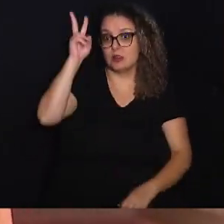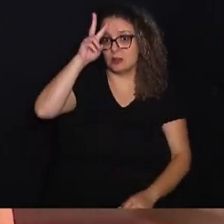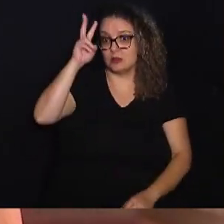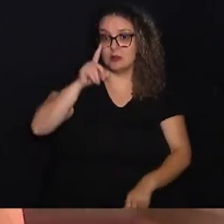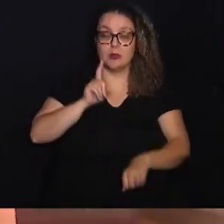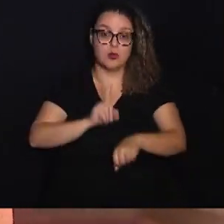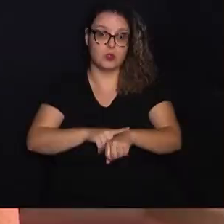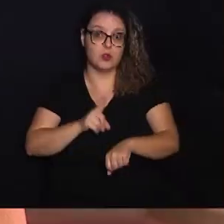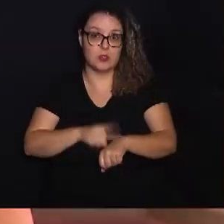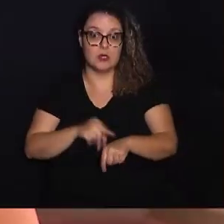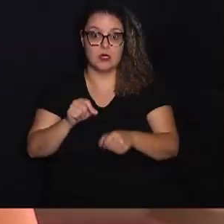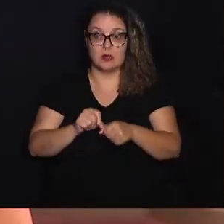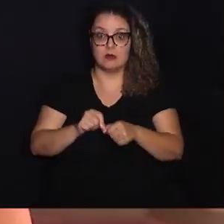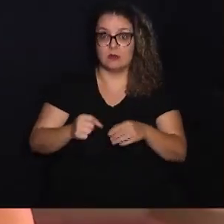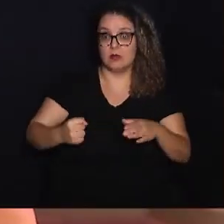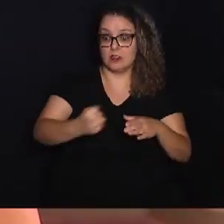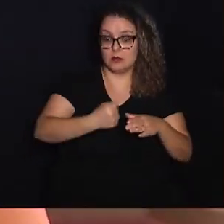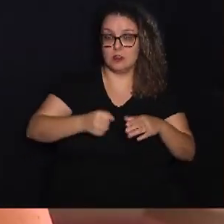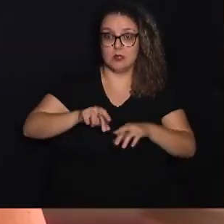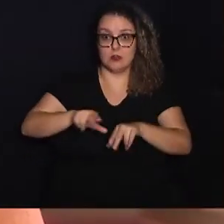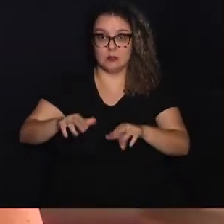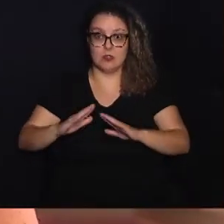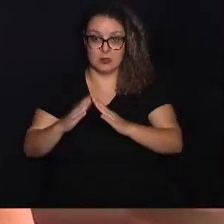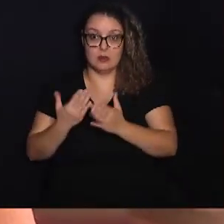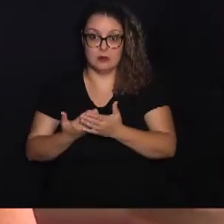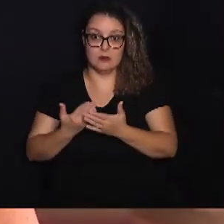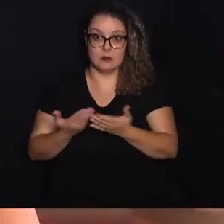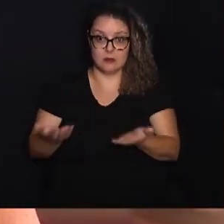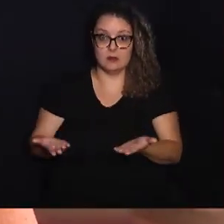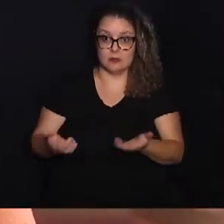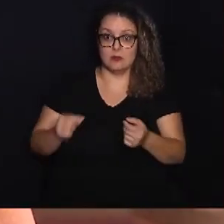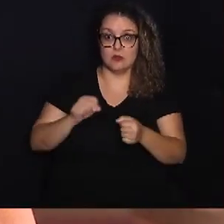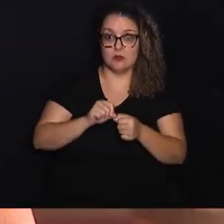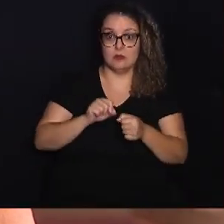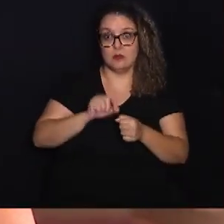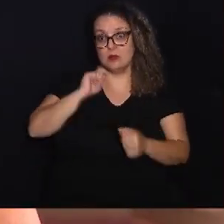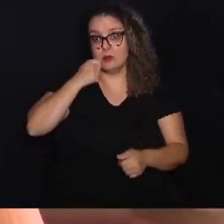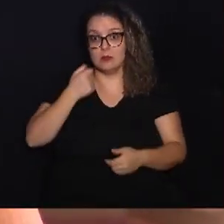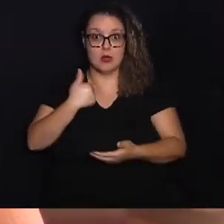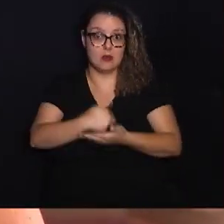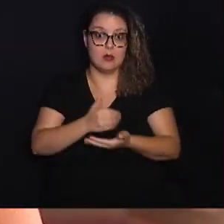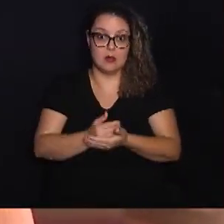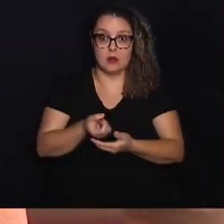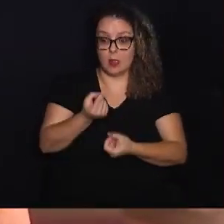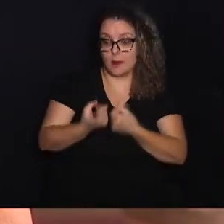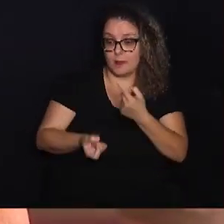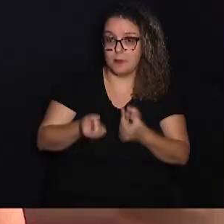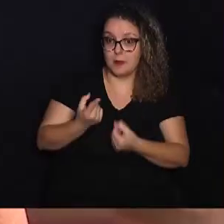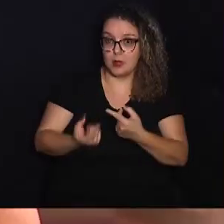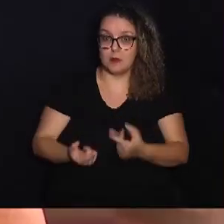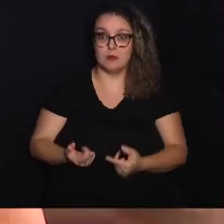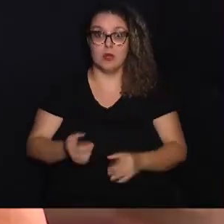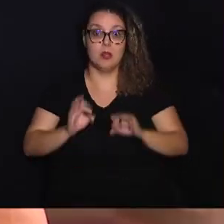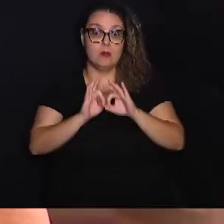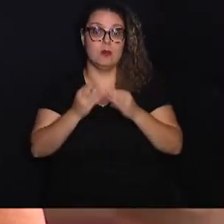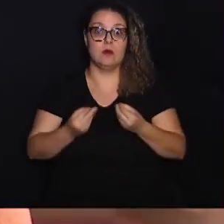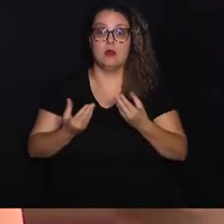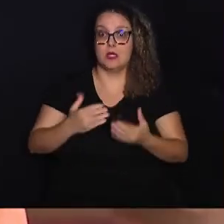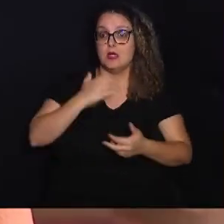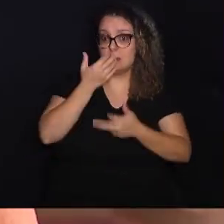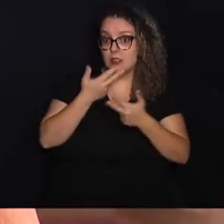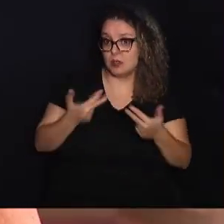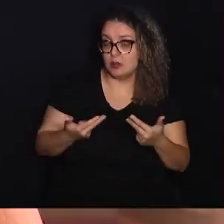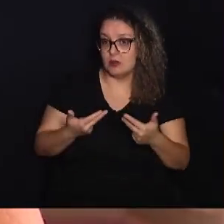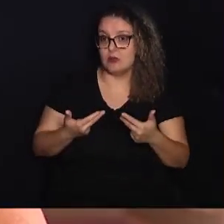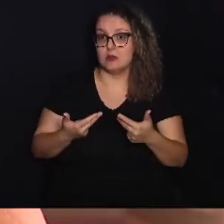horário para fazer a culinária, que é a escola que eles fazem o pão, o bolo, a pipoca. As famílias trazem uma fruta. Então